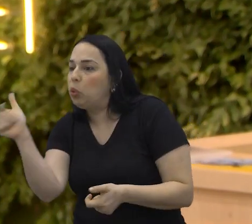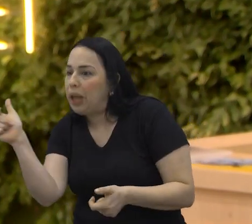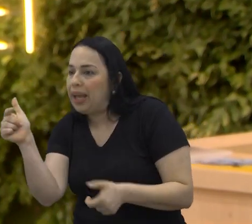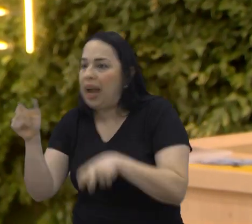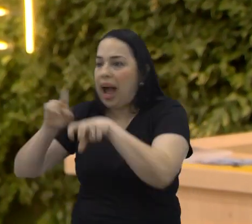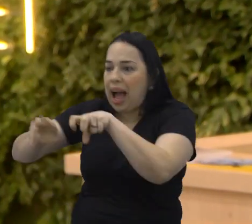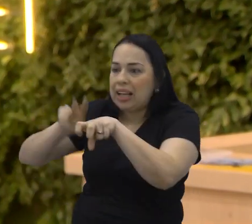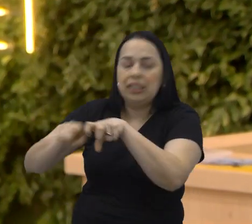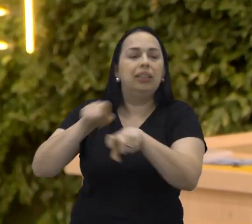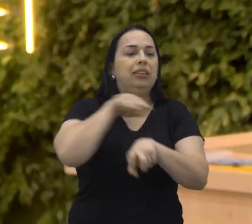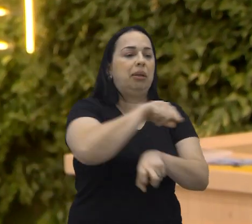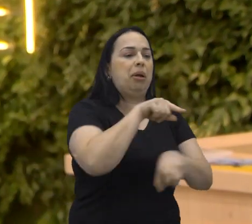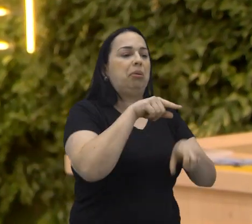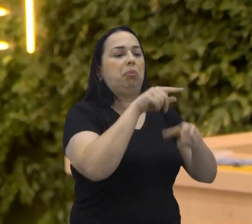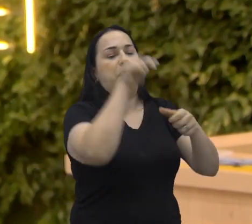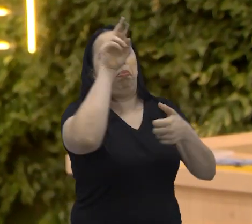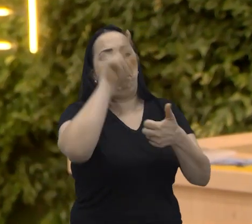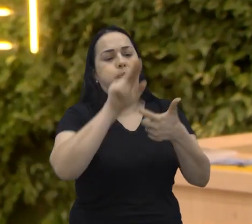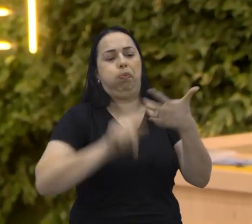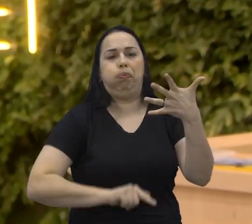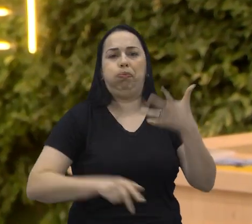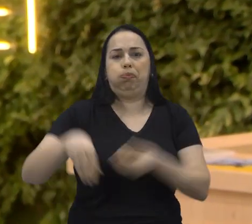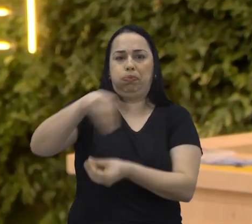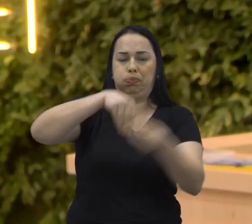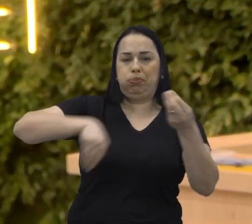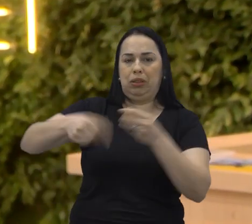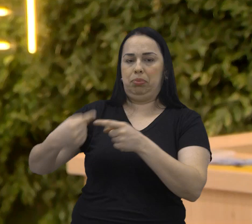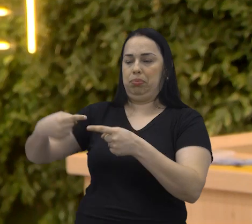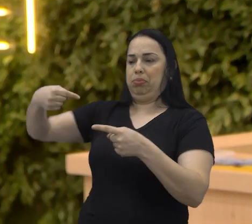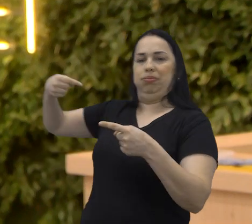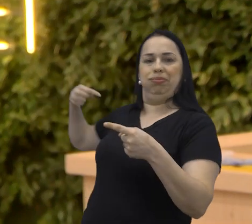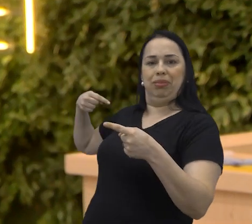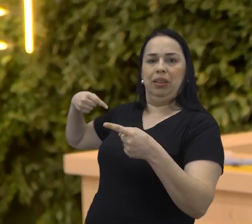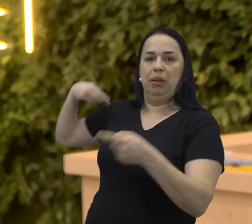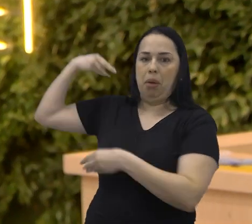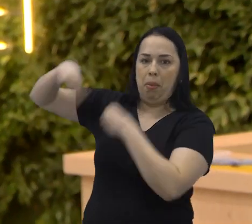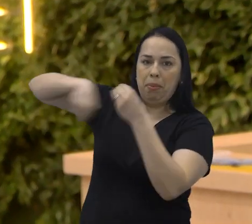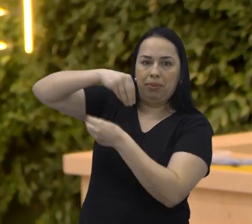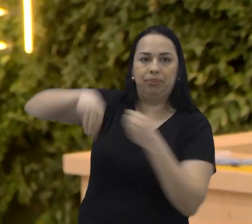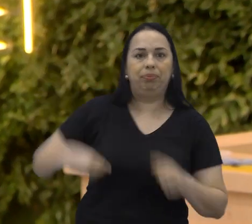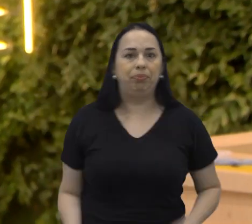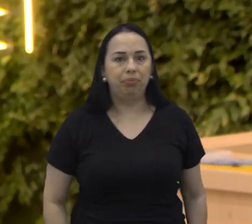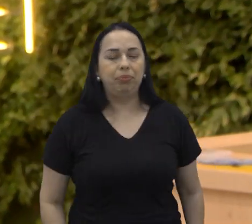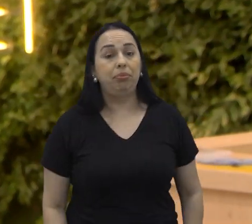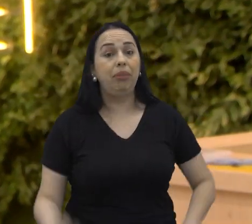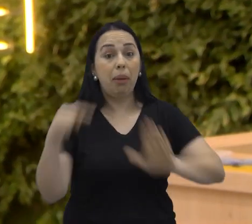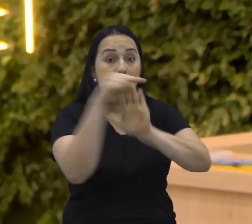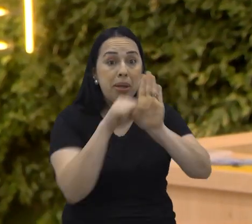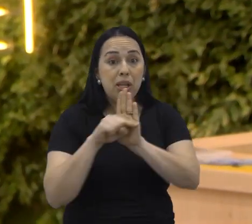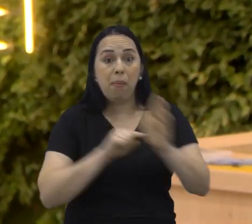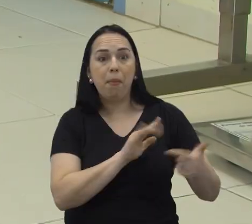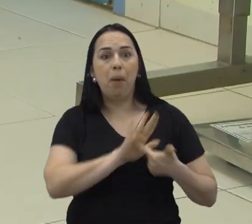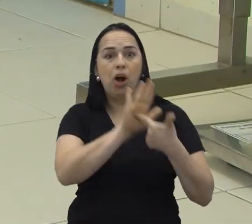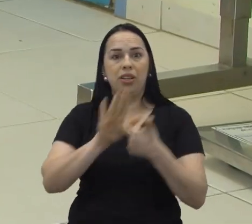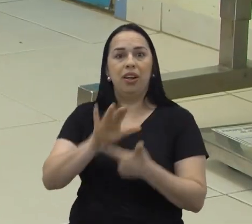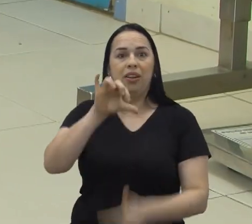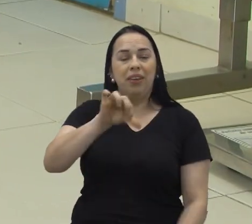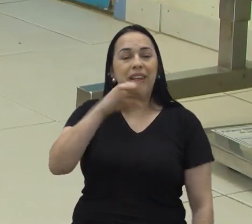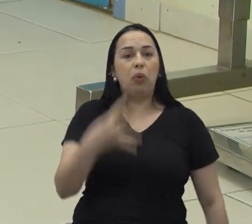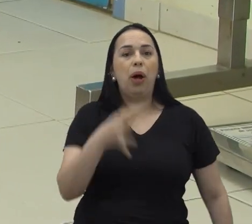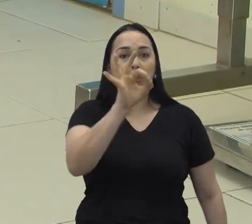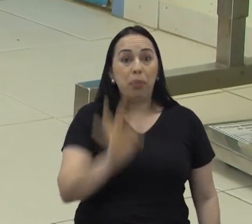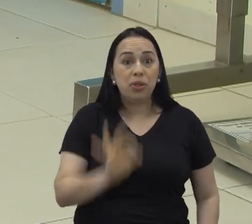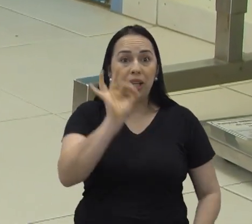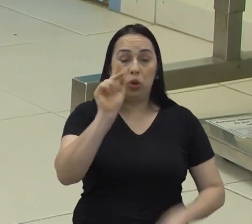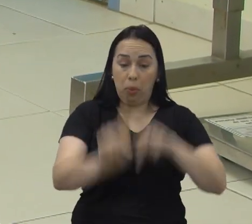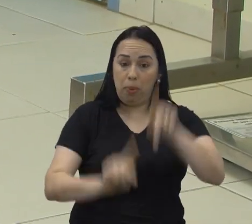misturado com alguma outra que já não tem definição, ou várias raças de acordo ali com o número dos antepassados que vão gerando essa mistura. Uma